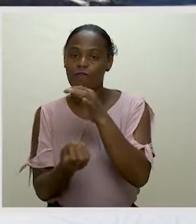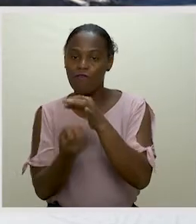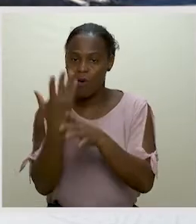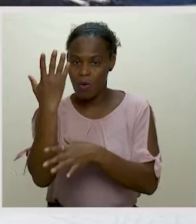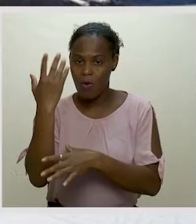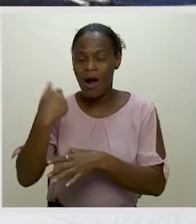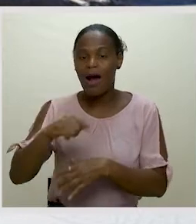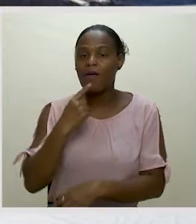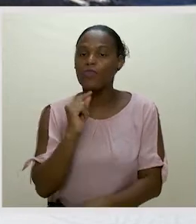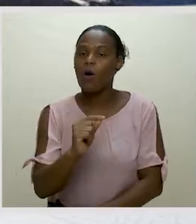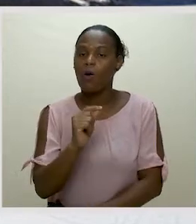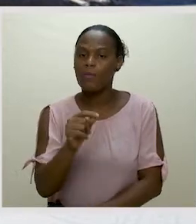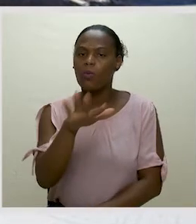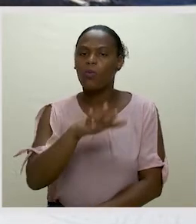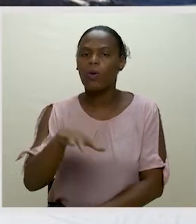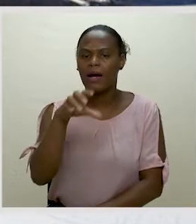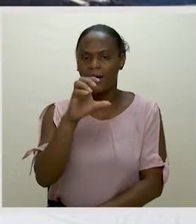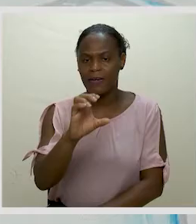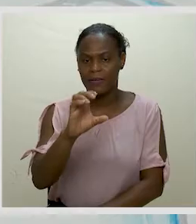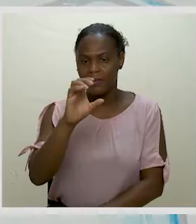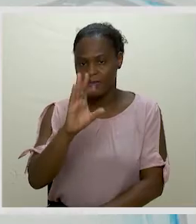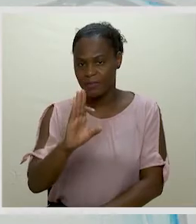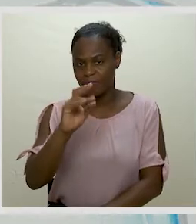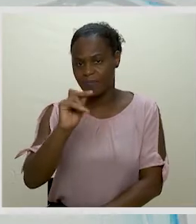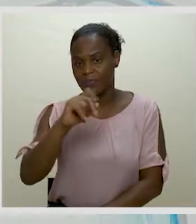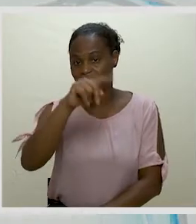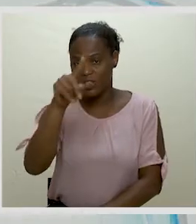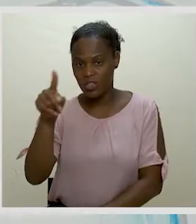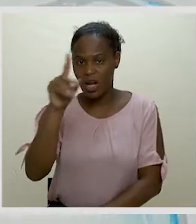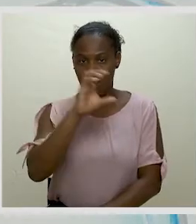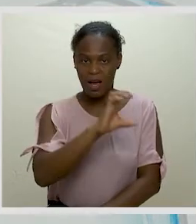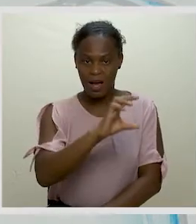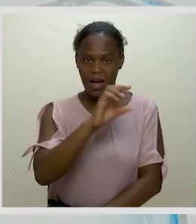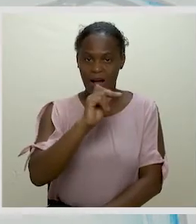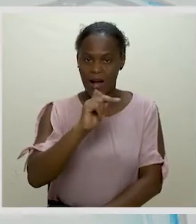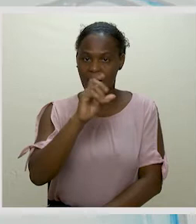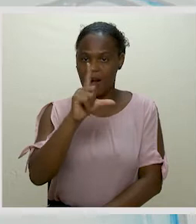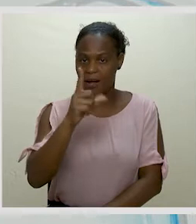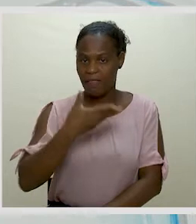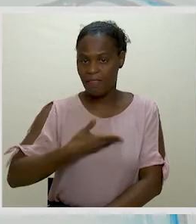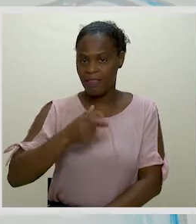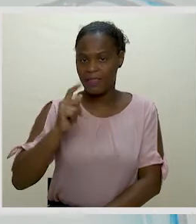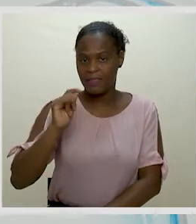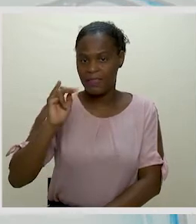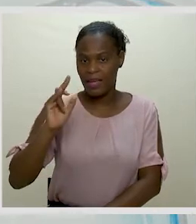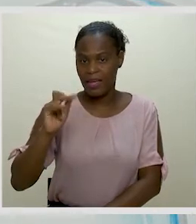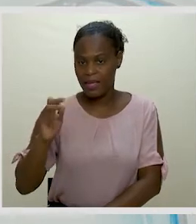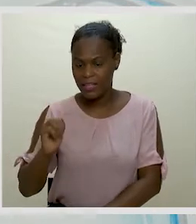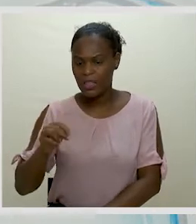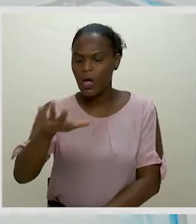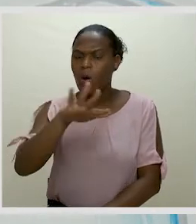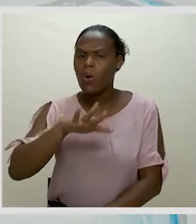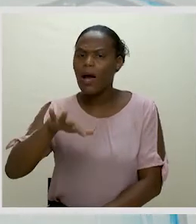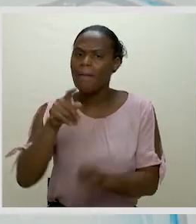Fogo que se chama Chã das Caldeiras, uma zona muito próxima ao vulcão. Podem ver que há